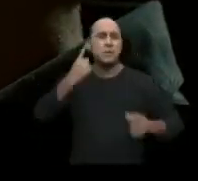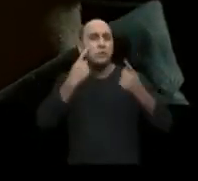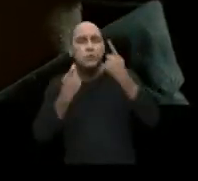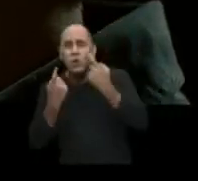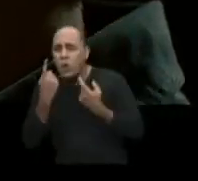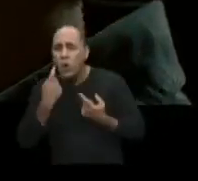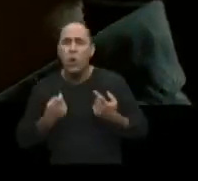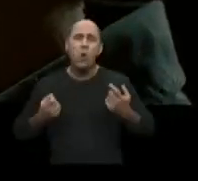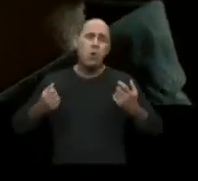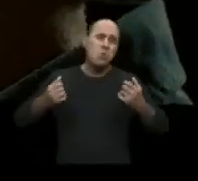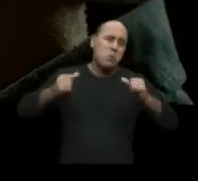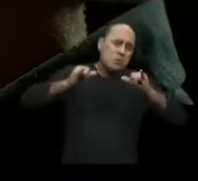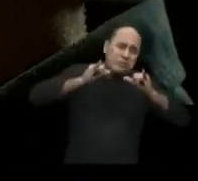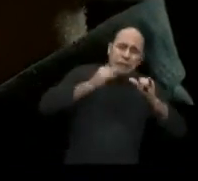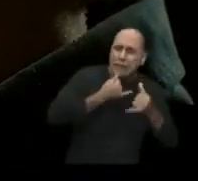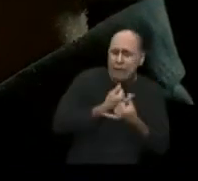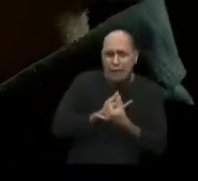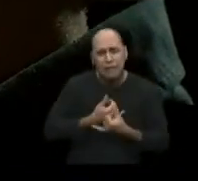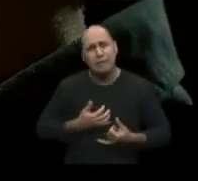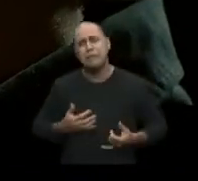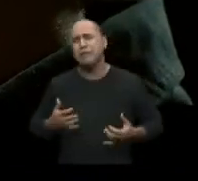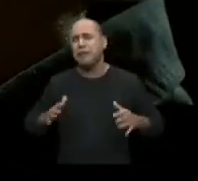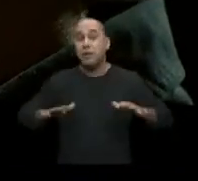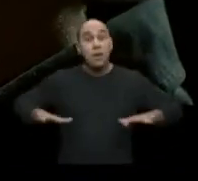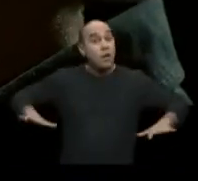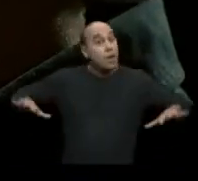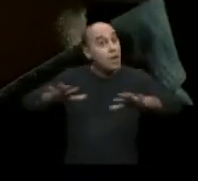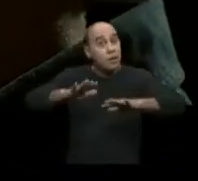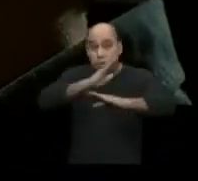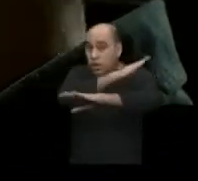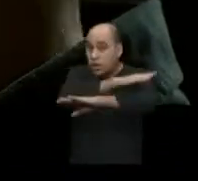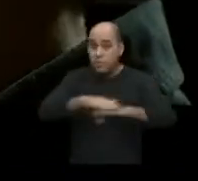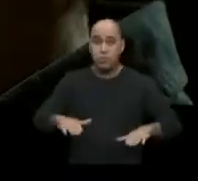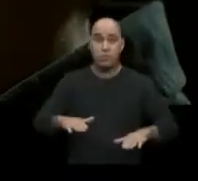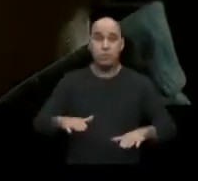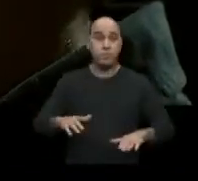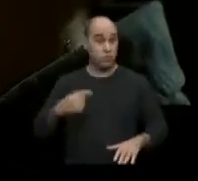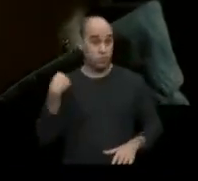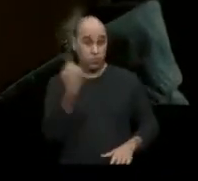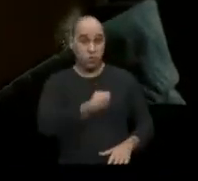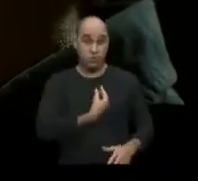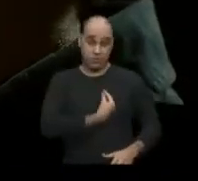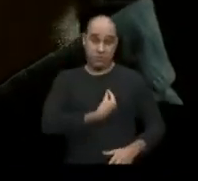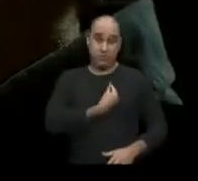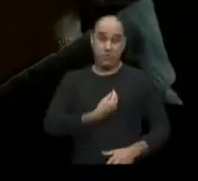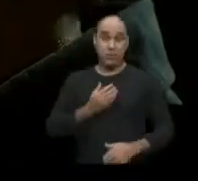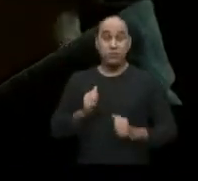todo o sofrimento, toda a tristeza. Para que nós possamos viver com os nossos queridos